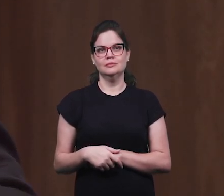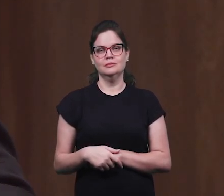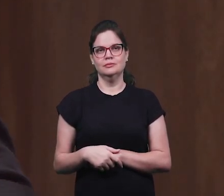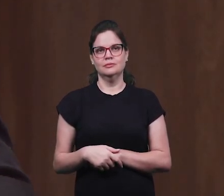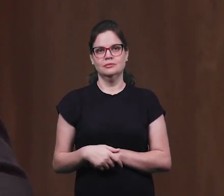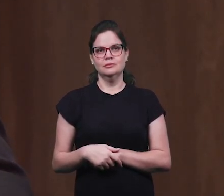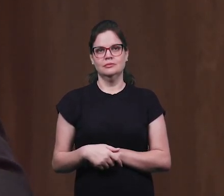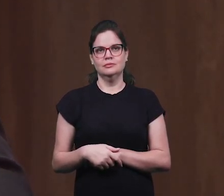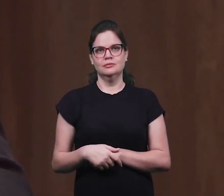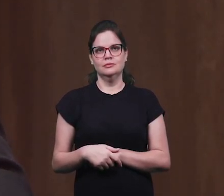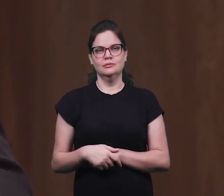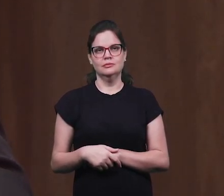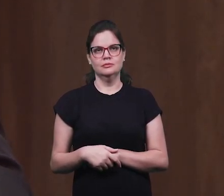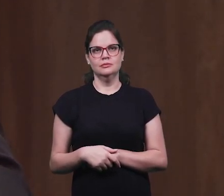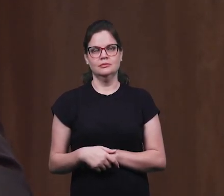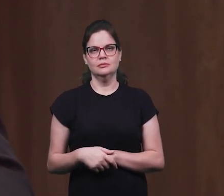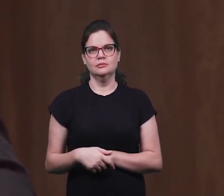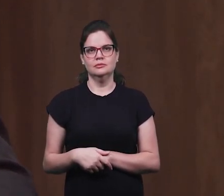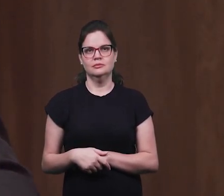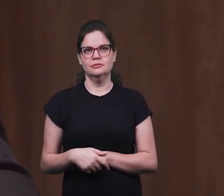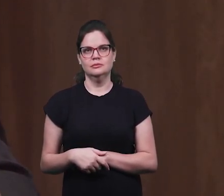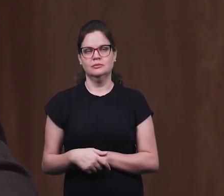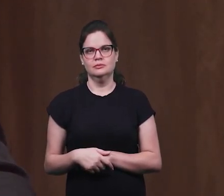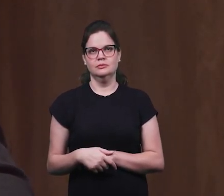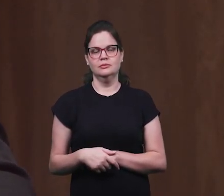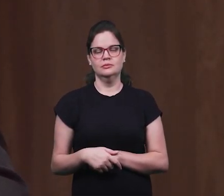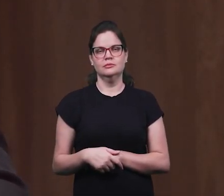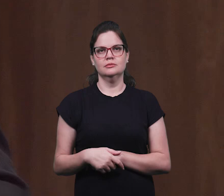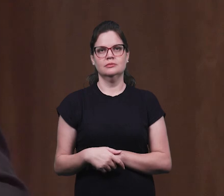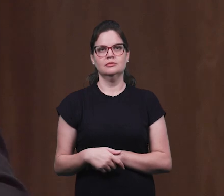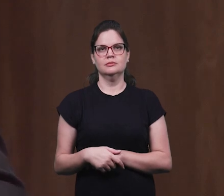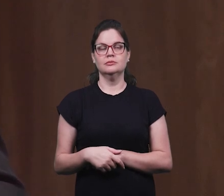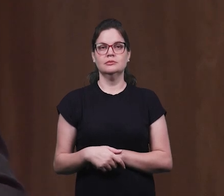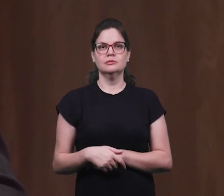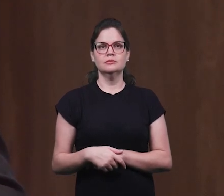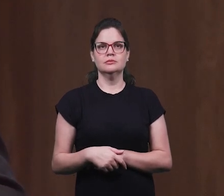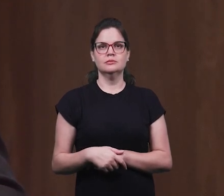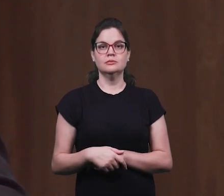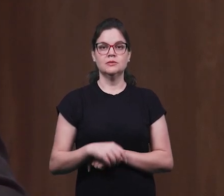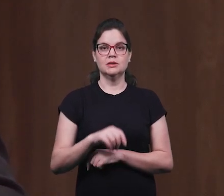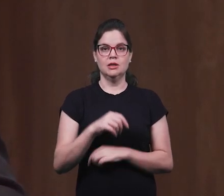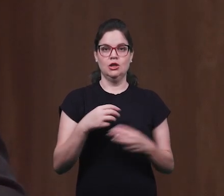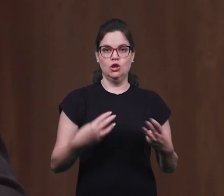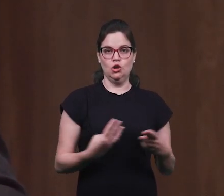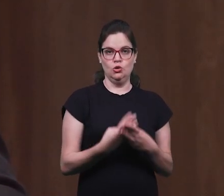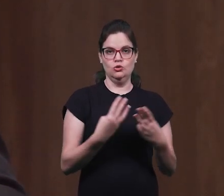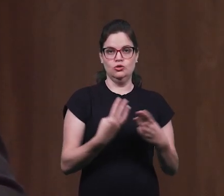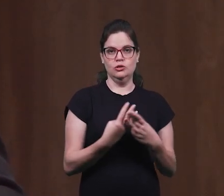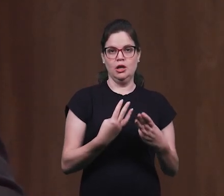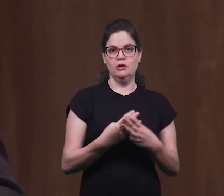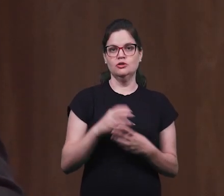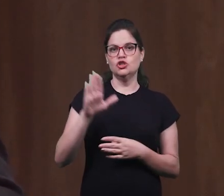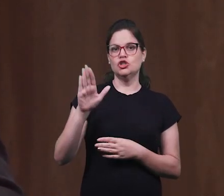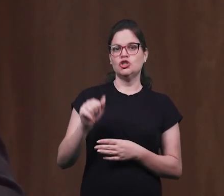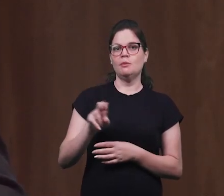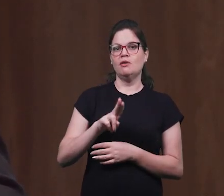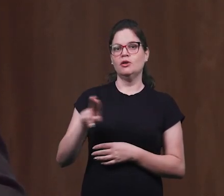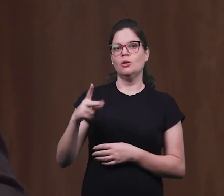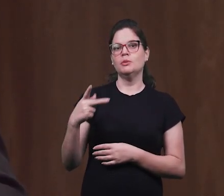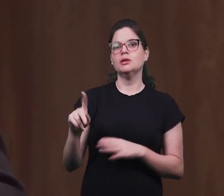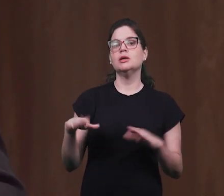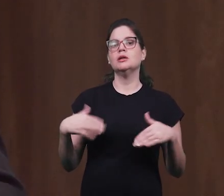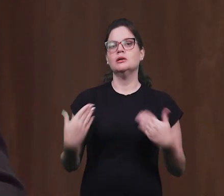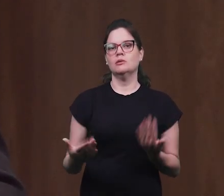E o seu nome dado pelos judeus era Assuero. Confere, doutora?